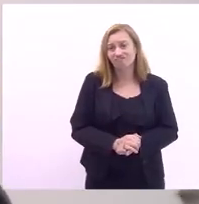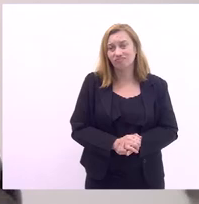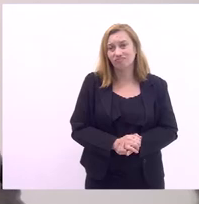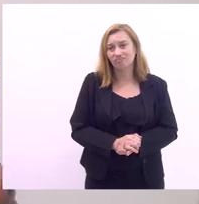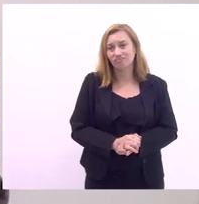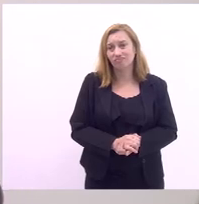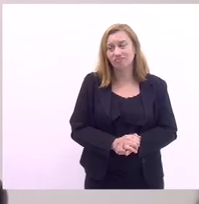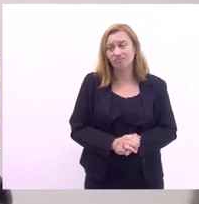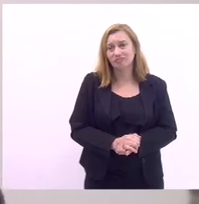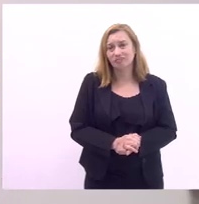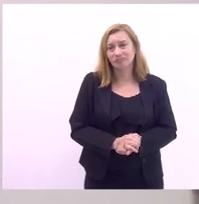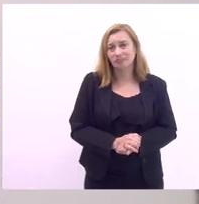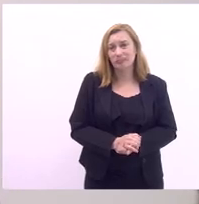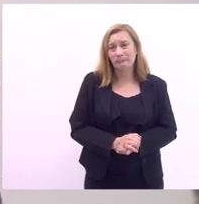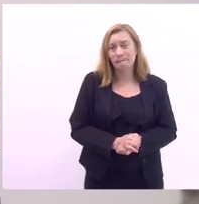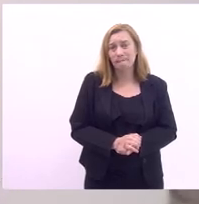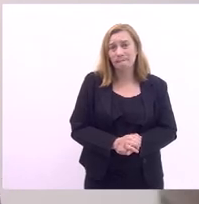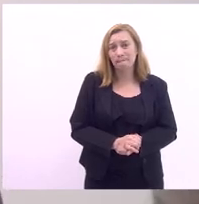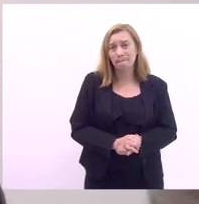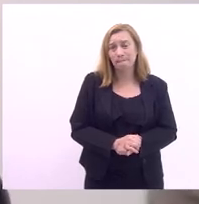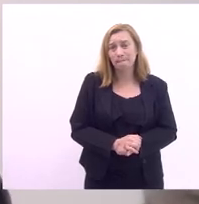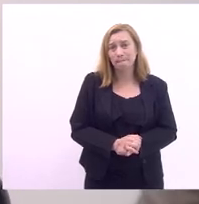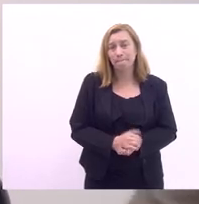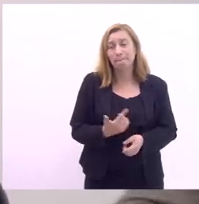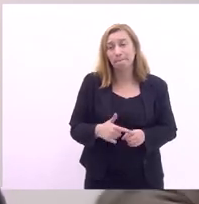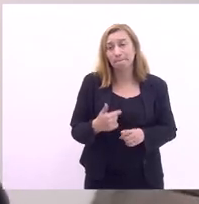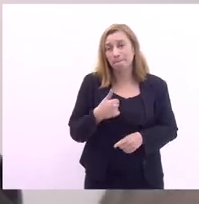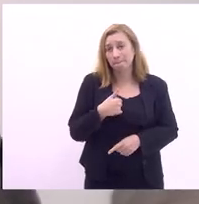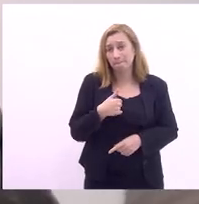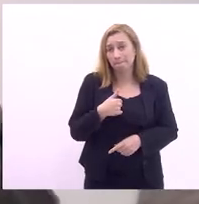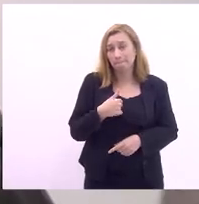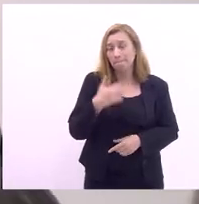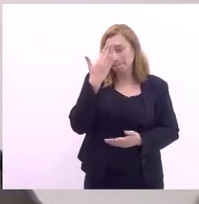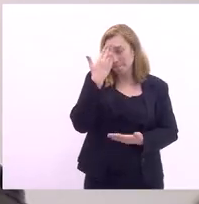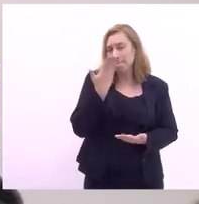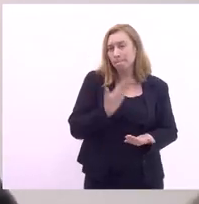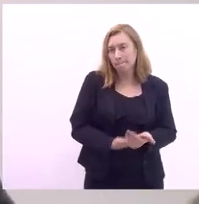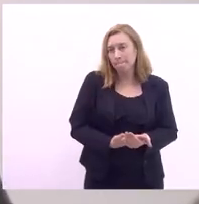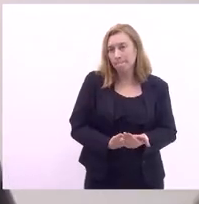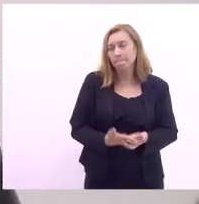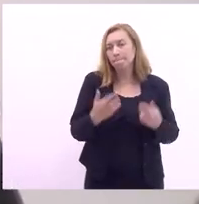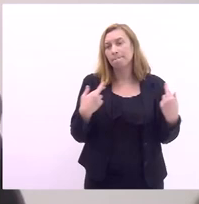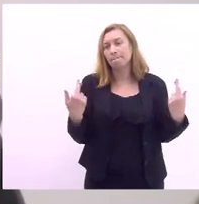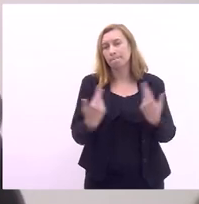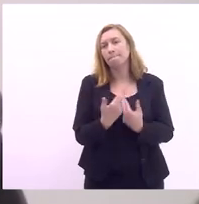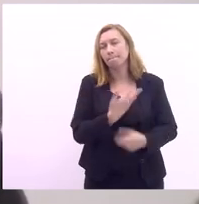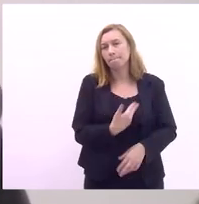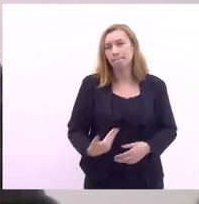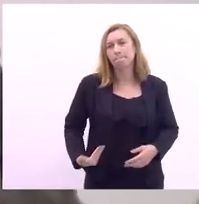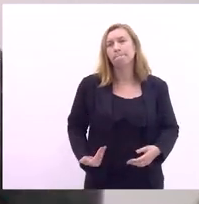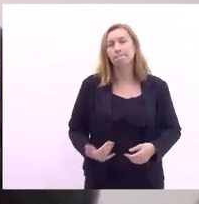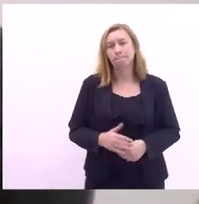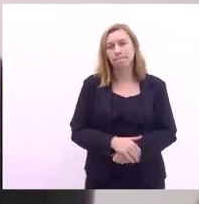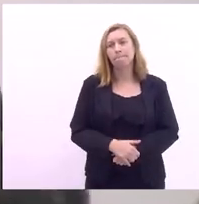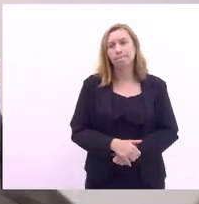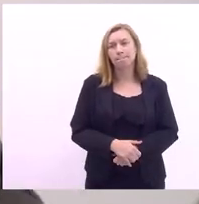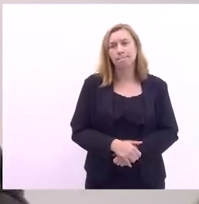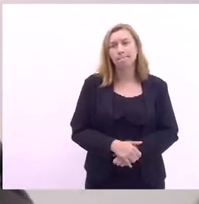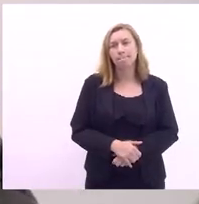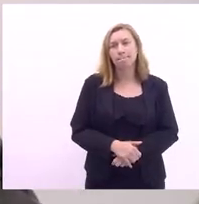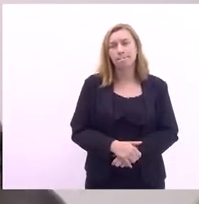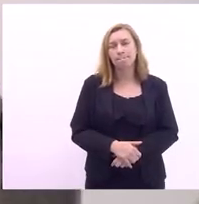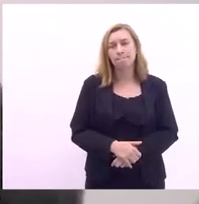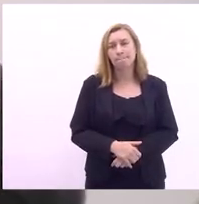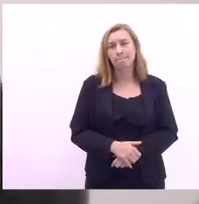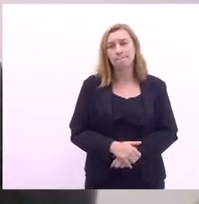Não teria sentido. Por quê? Porque eu, pessoalmente, acredito muito em audiência pública. Eu acredito que a audiência